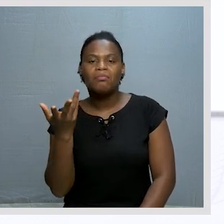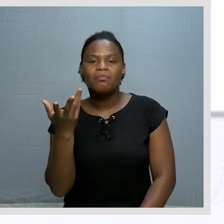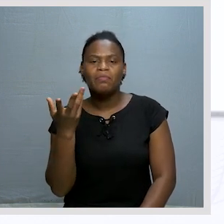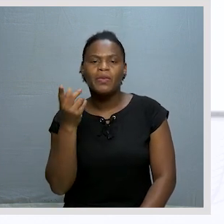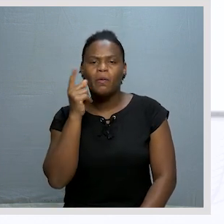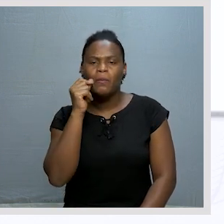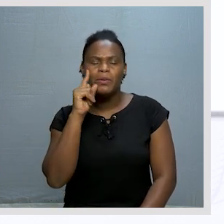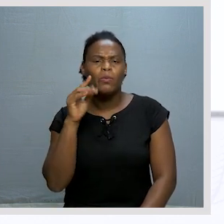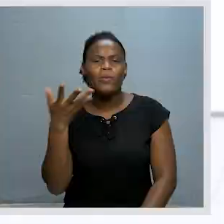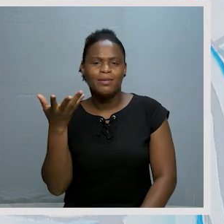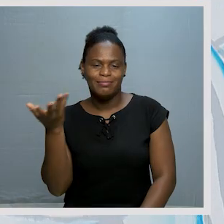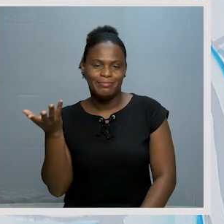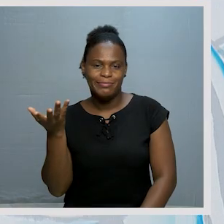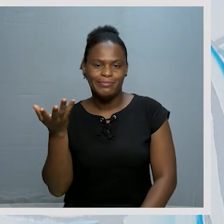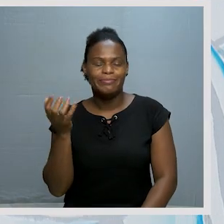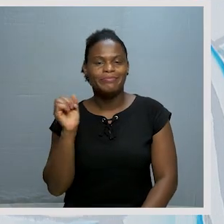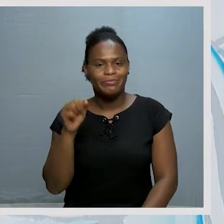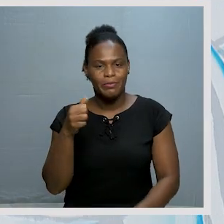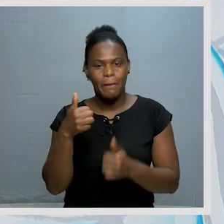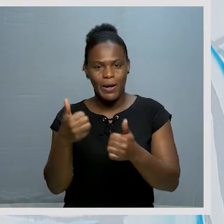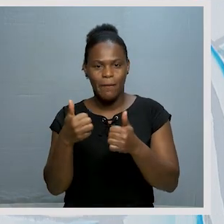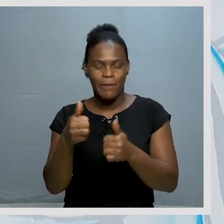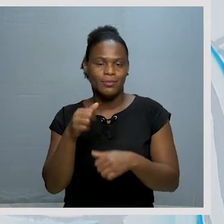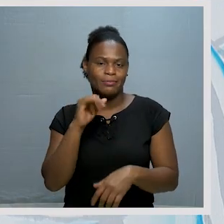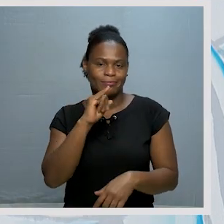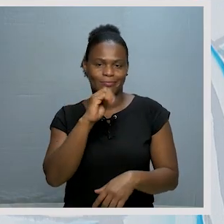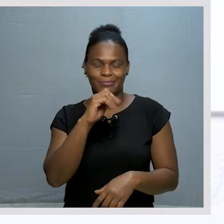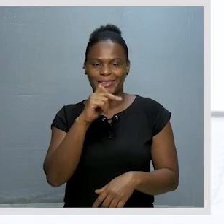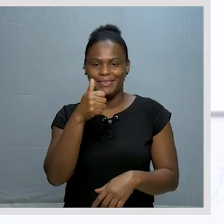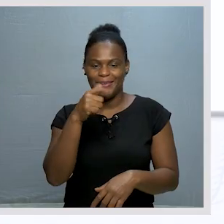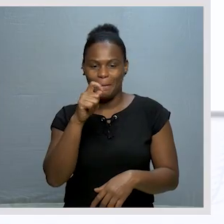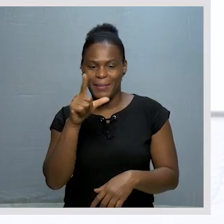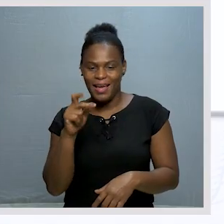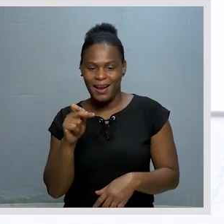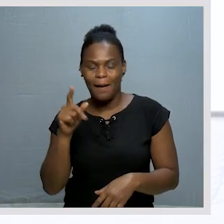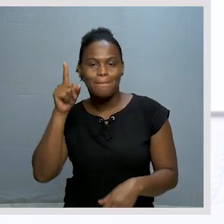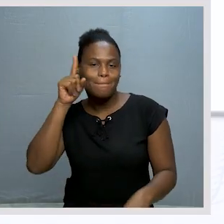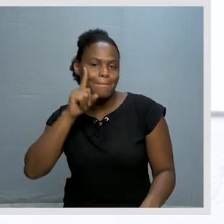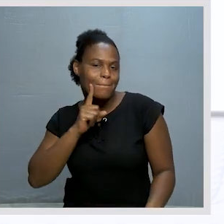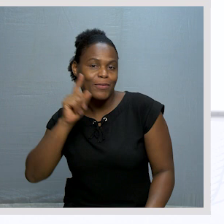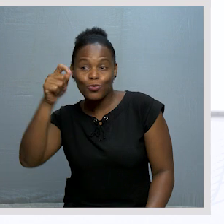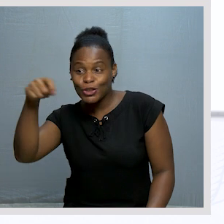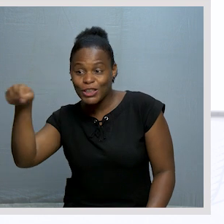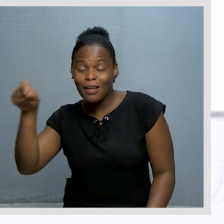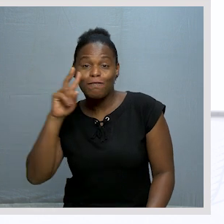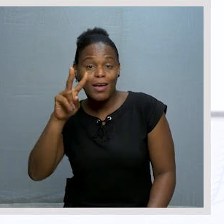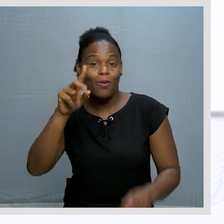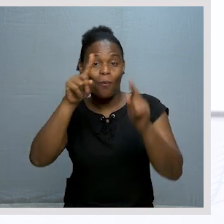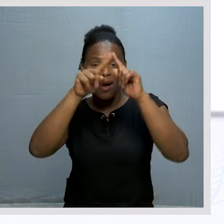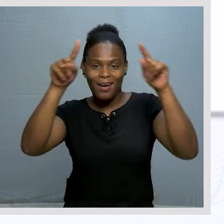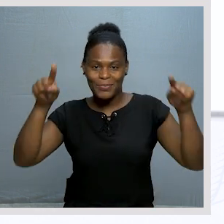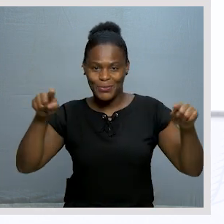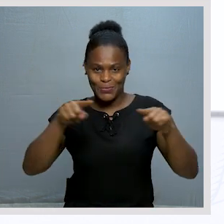de que gênero é essa palavra? Exato, Isabela é do gênero feminino.